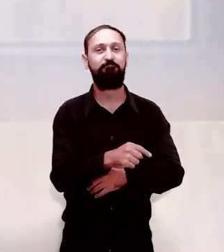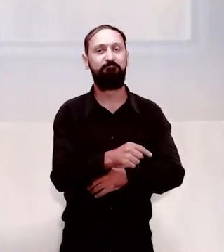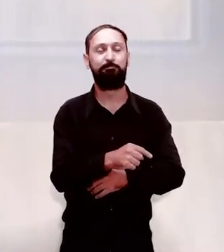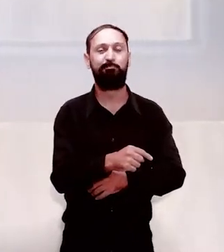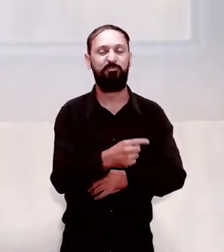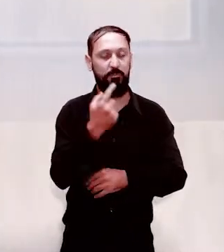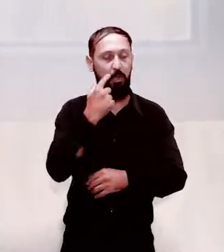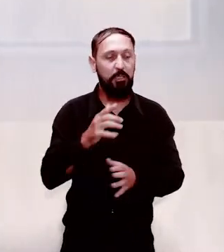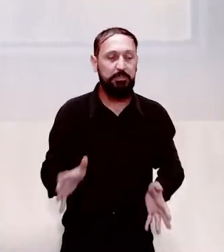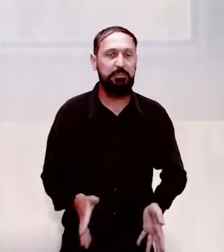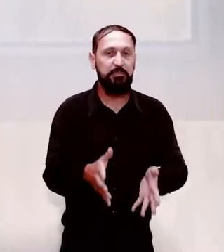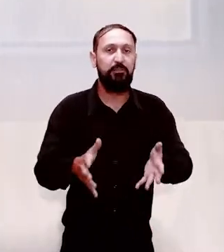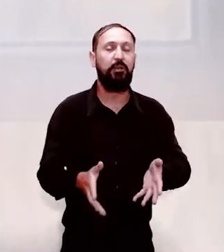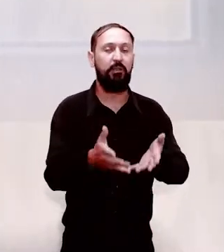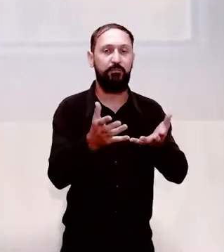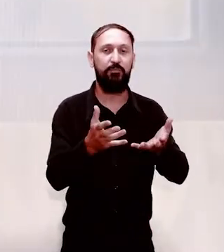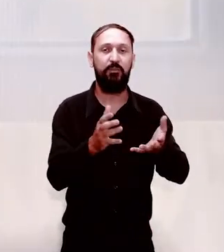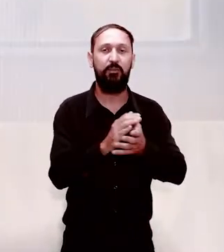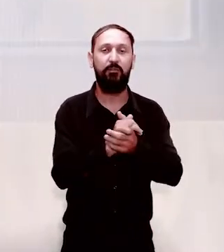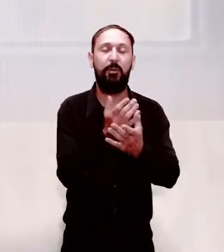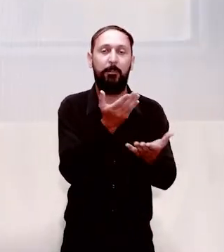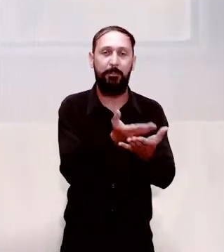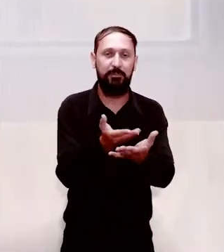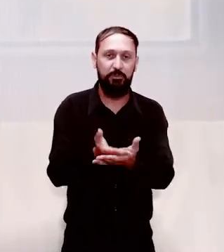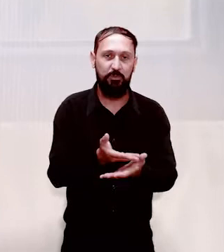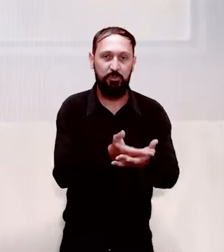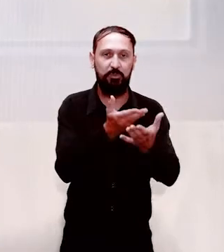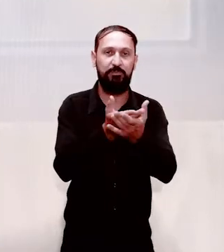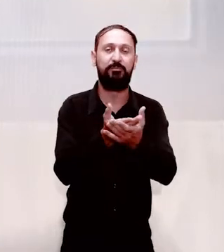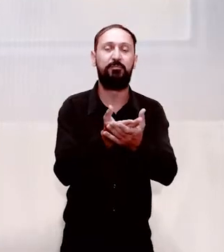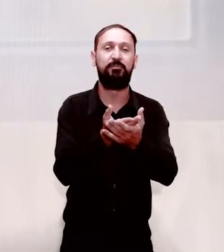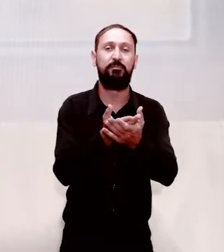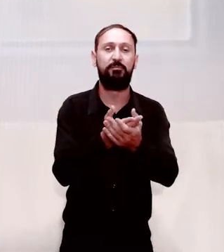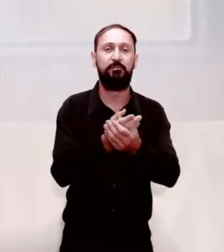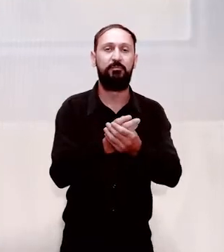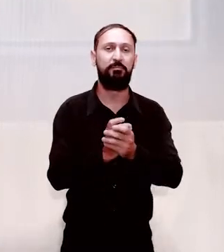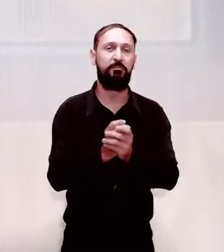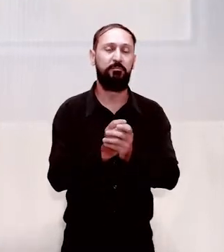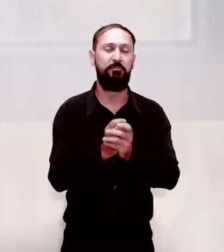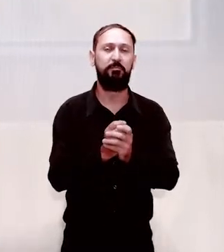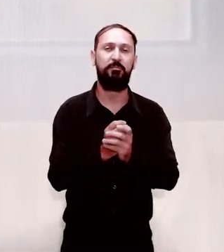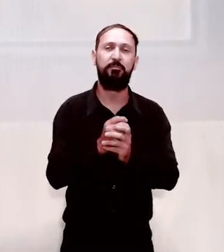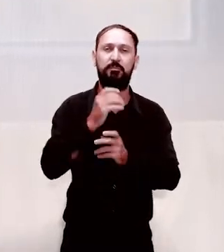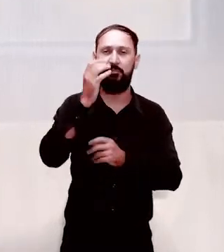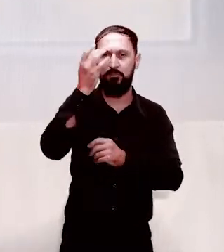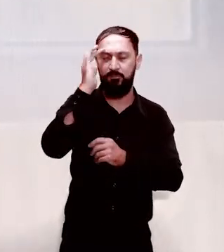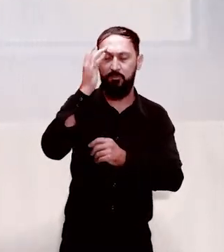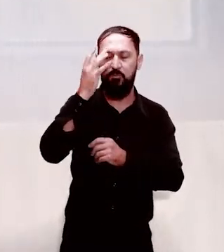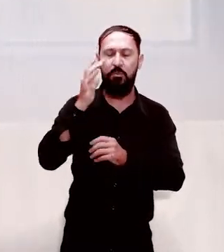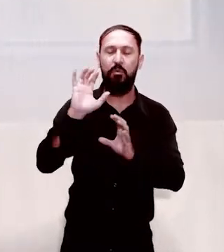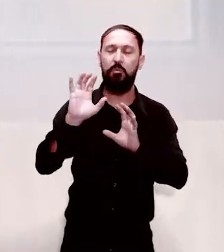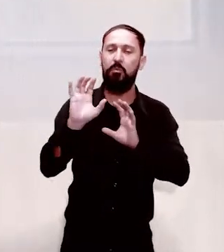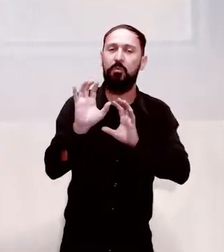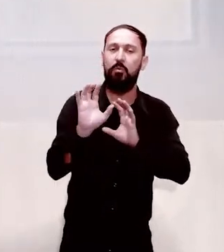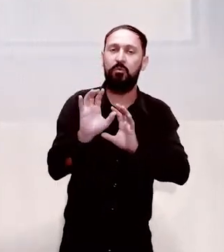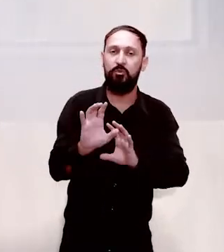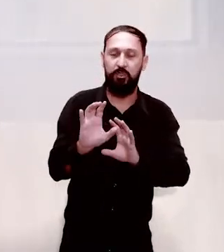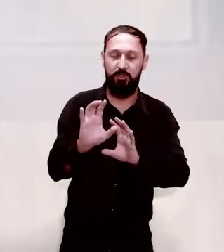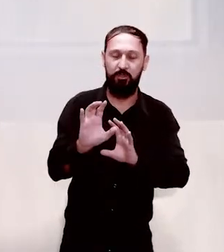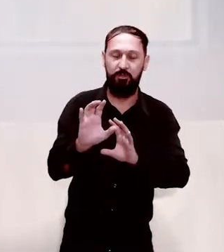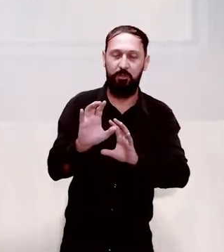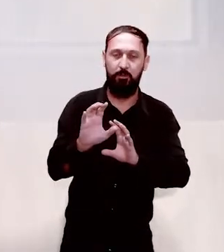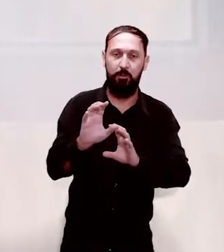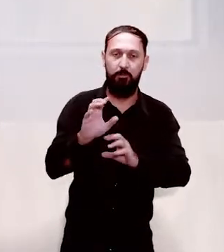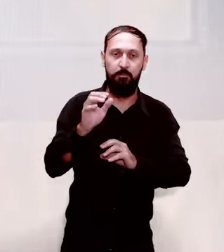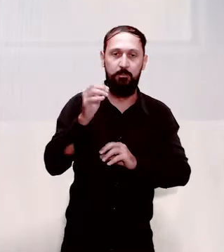filhas. Então, ela incentivar ao estudo, né? A ser, eu acho que é esse meu